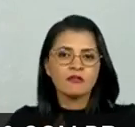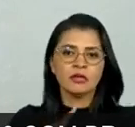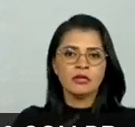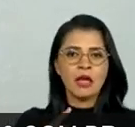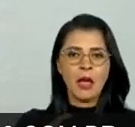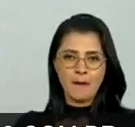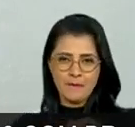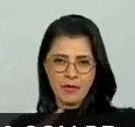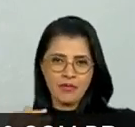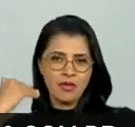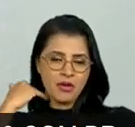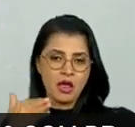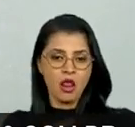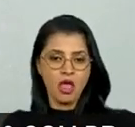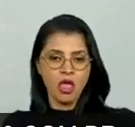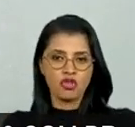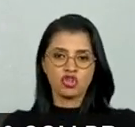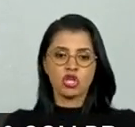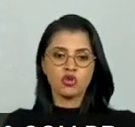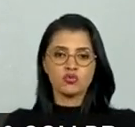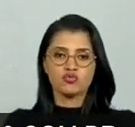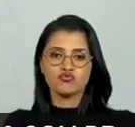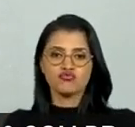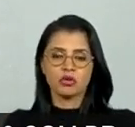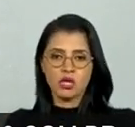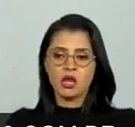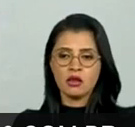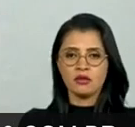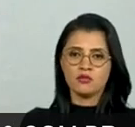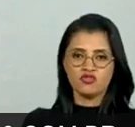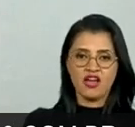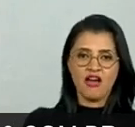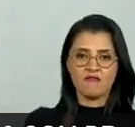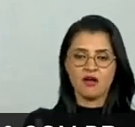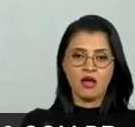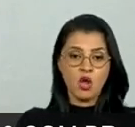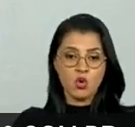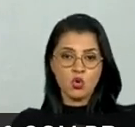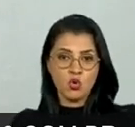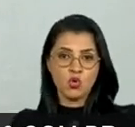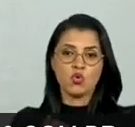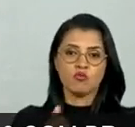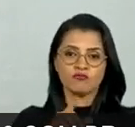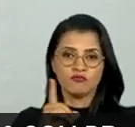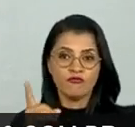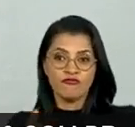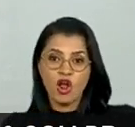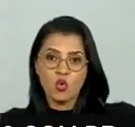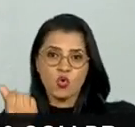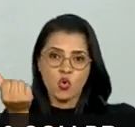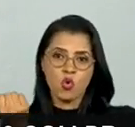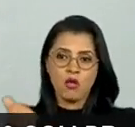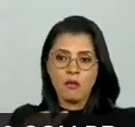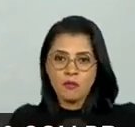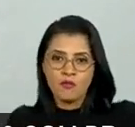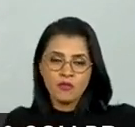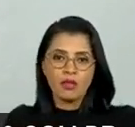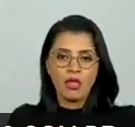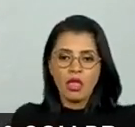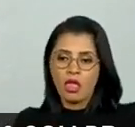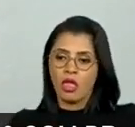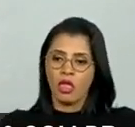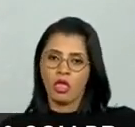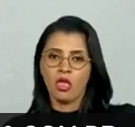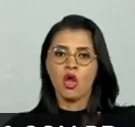fosse efetuar uma transferência bancária, ele alterava os dados do beneficiário e o valor, direcionando